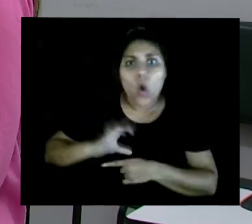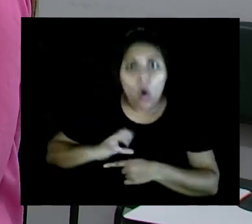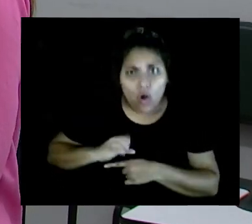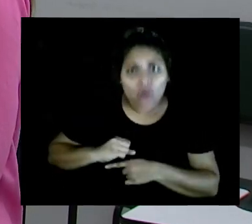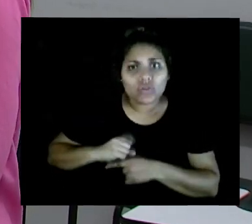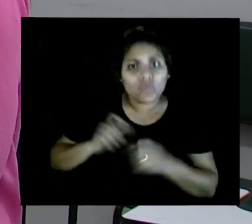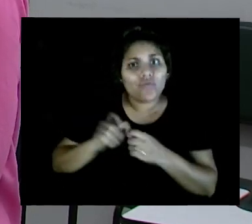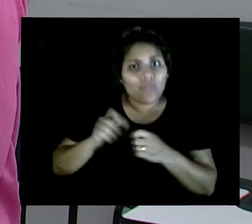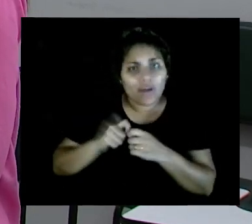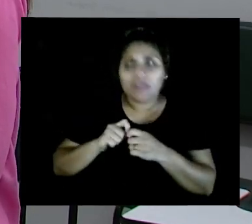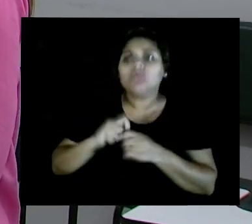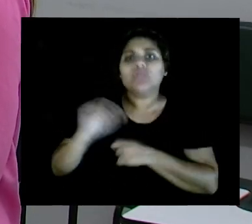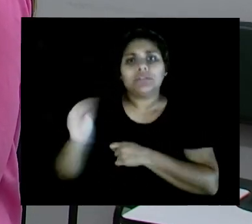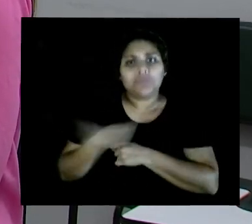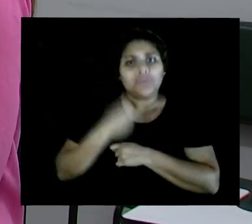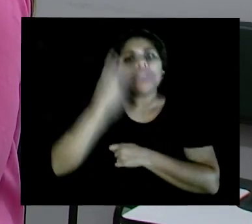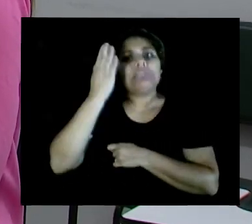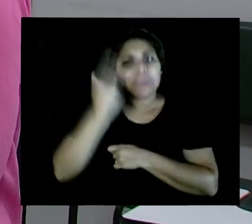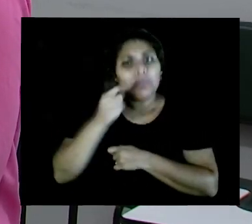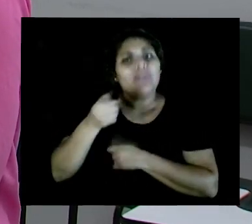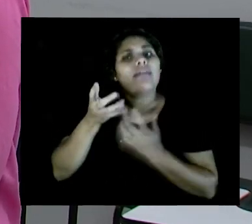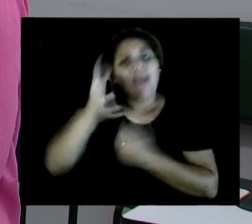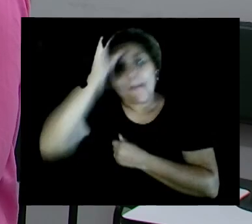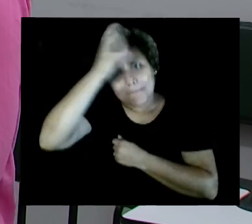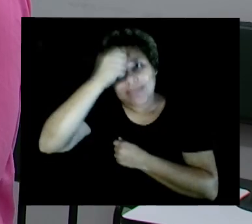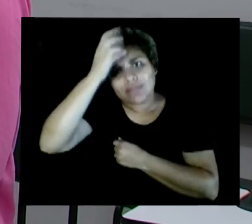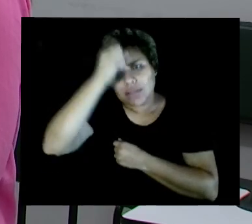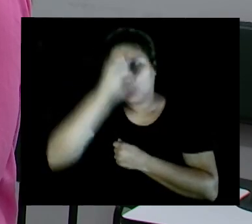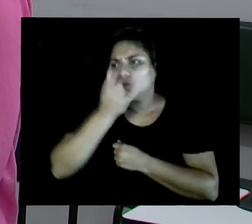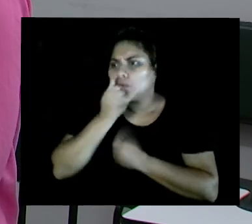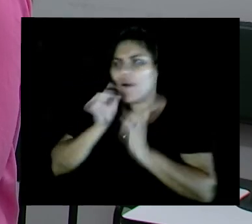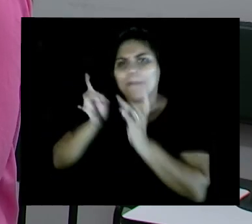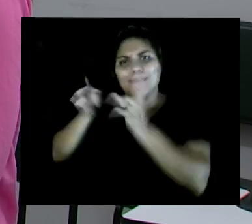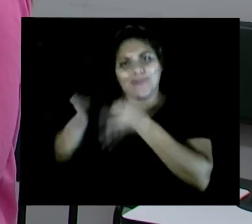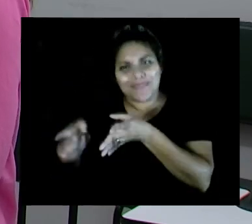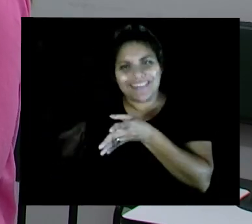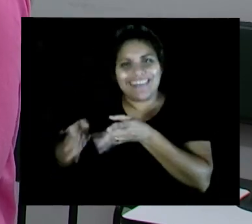fazer cerveja, faz cerveja em casa e quer aprender, quer se tornar, quer